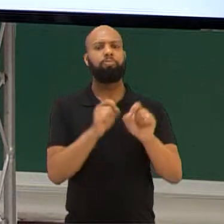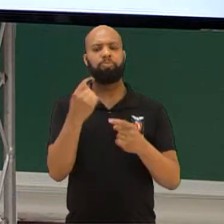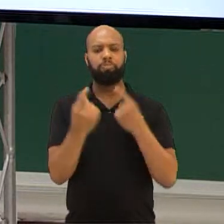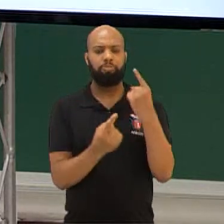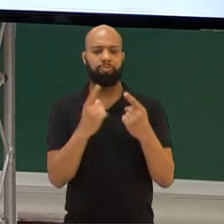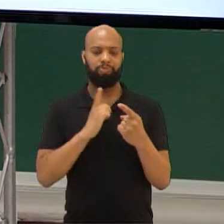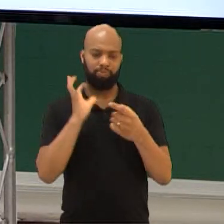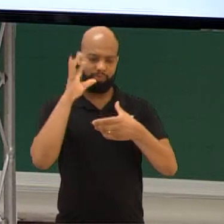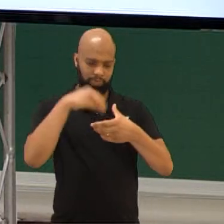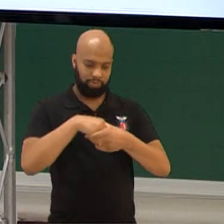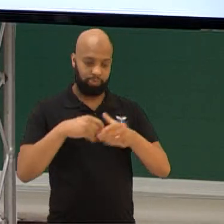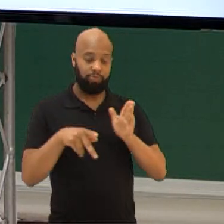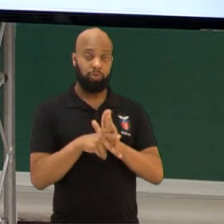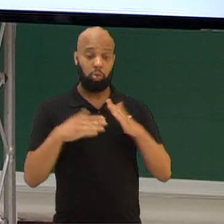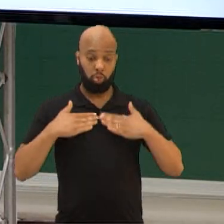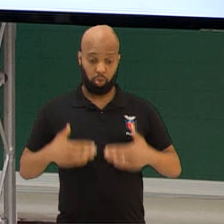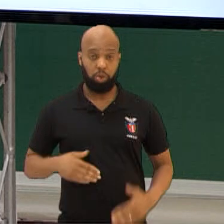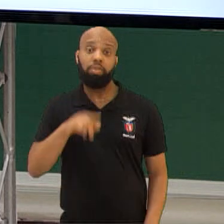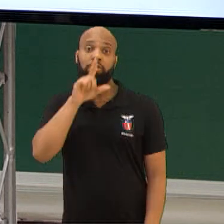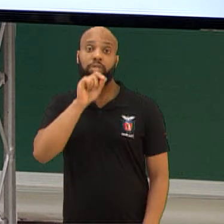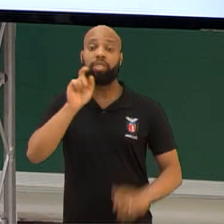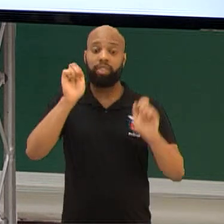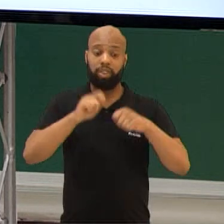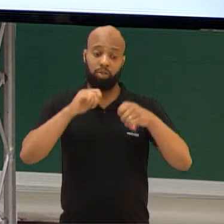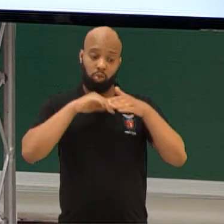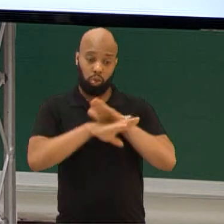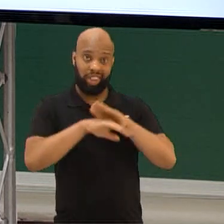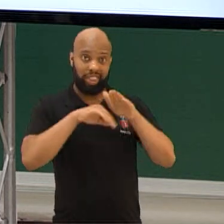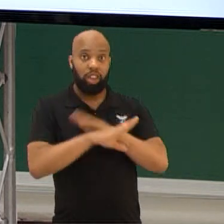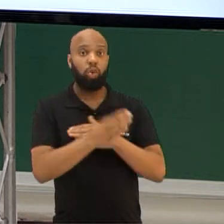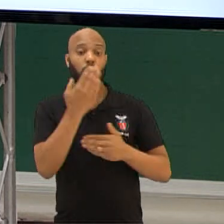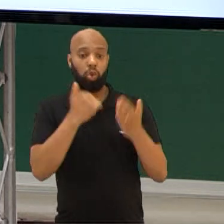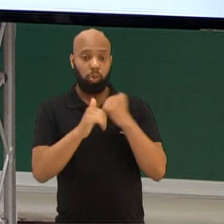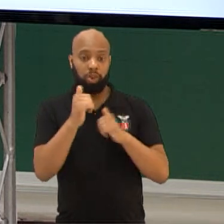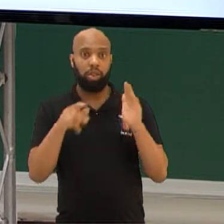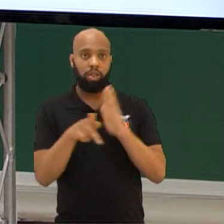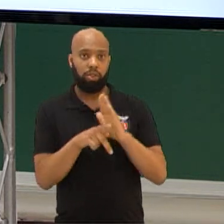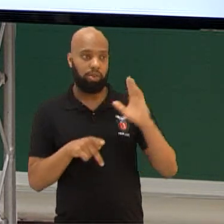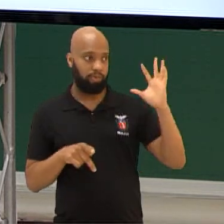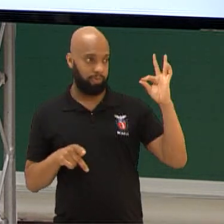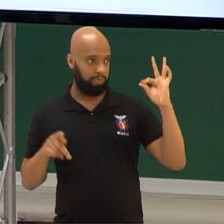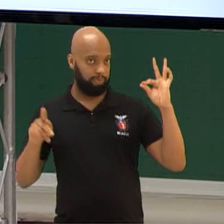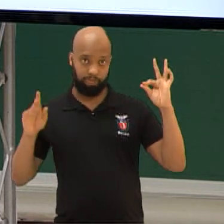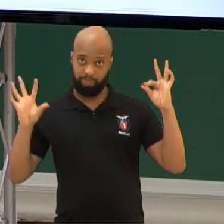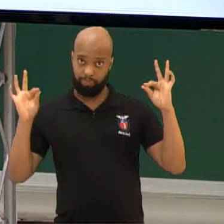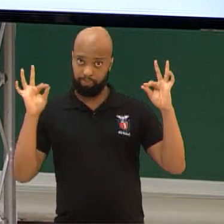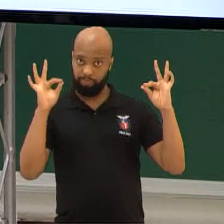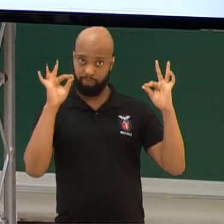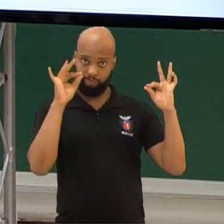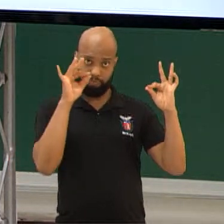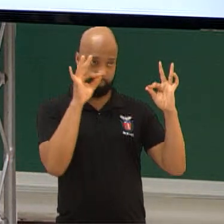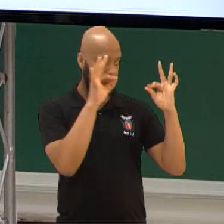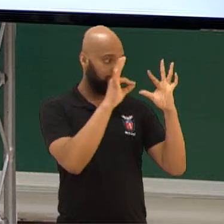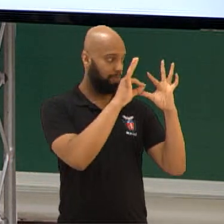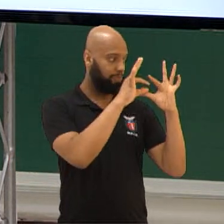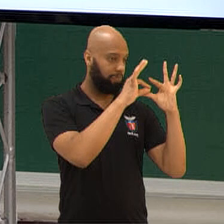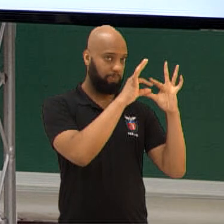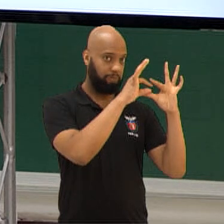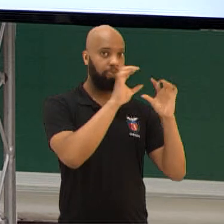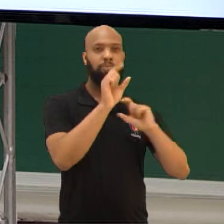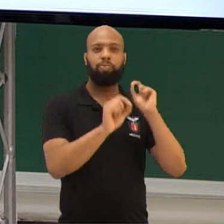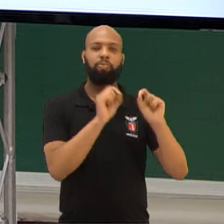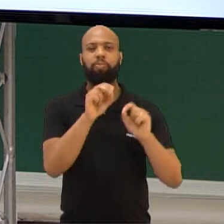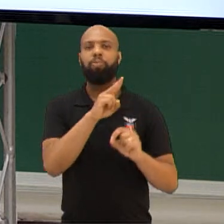o órgão que permite armazenar o alimento para a prole. O órgão que permite armazenamento do alimento para a prole é